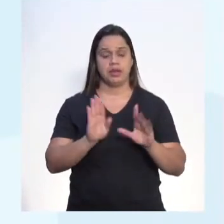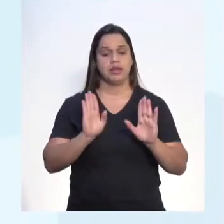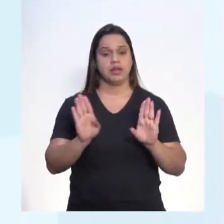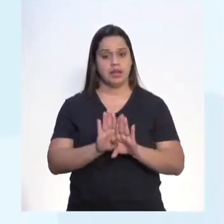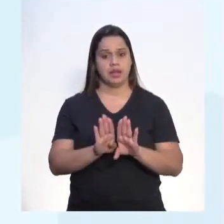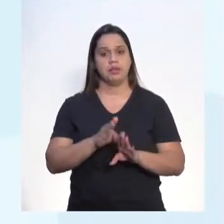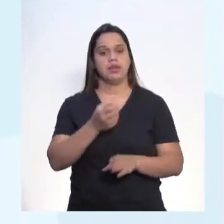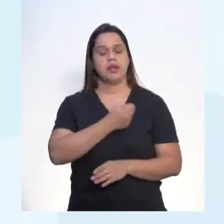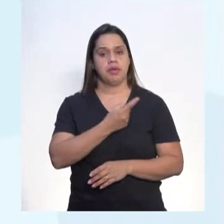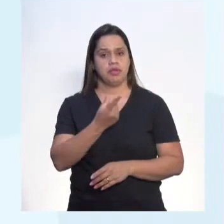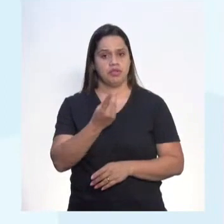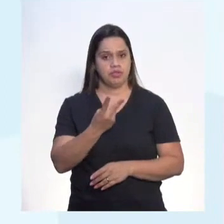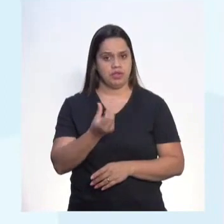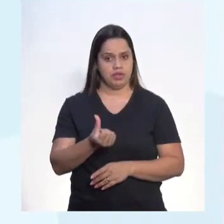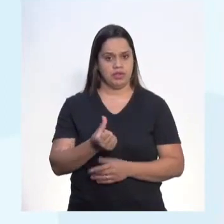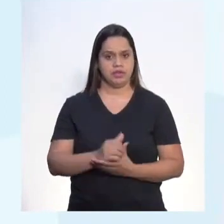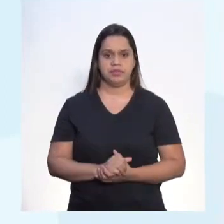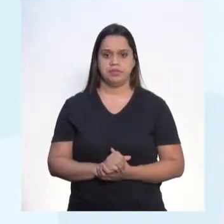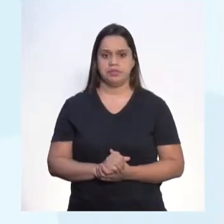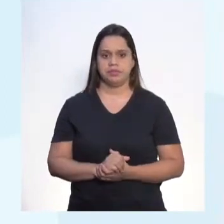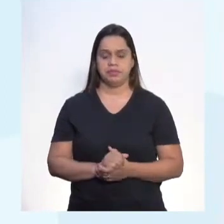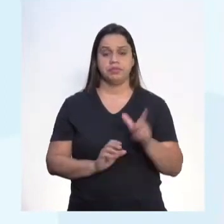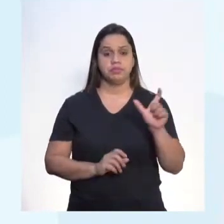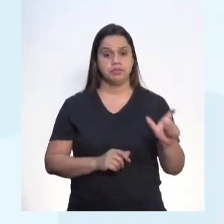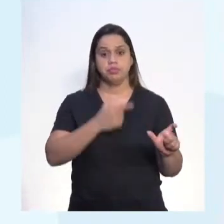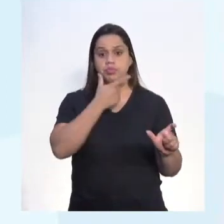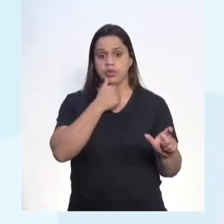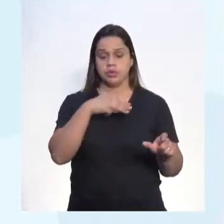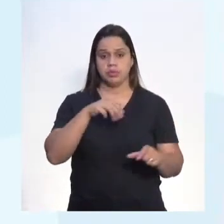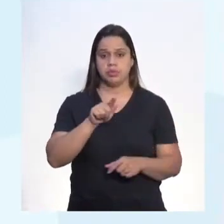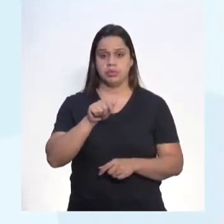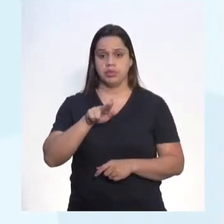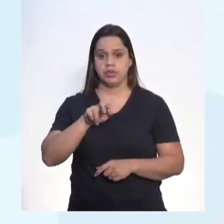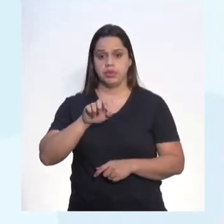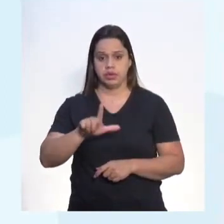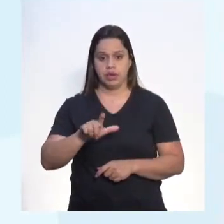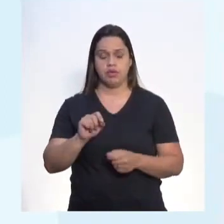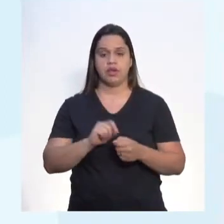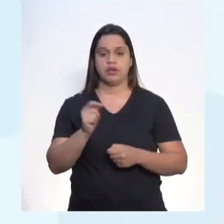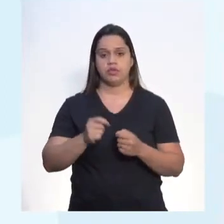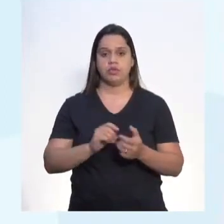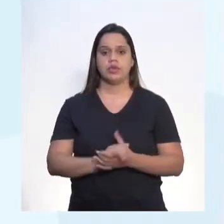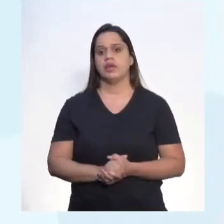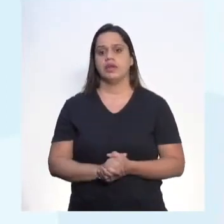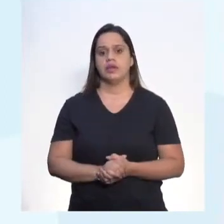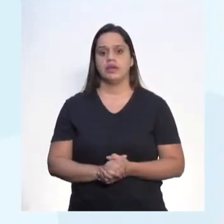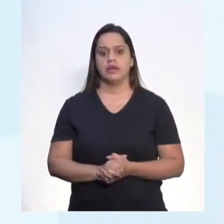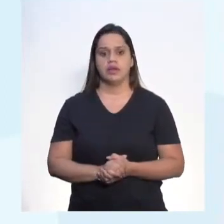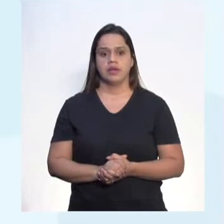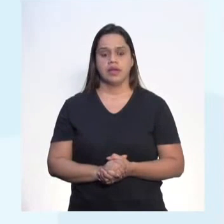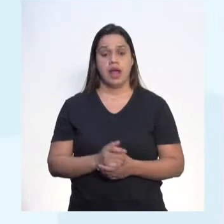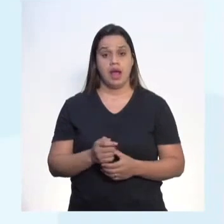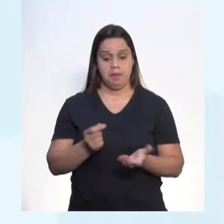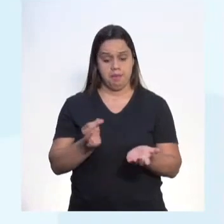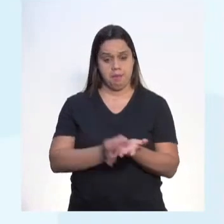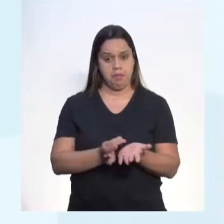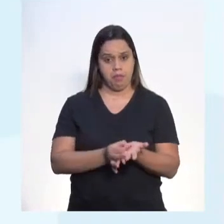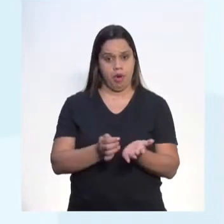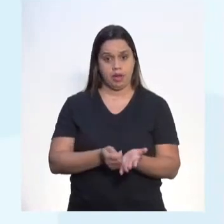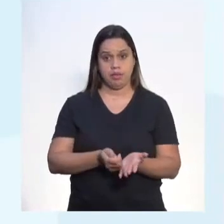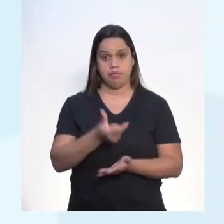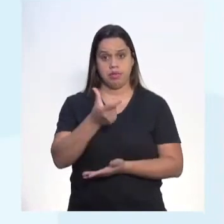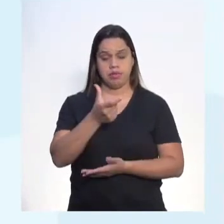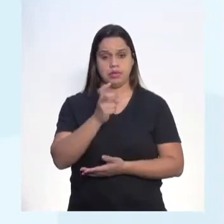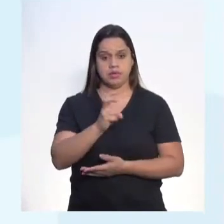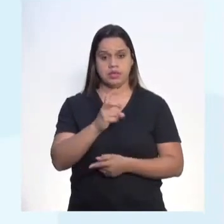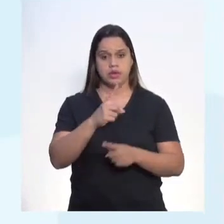página 26. Miguel lança uma moeda 5 vezes e